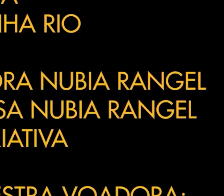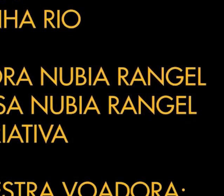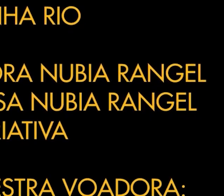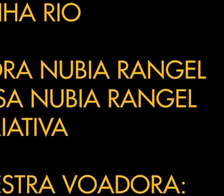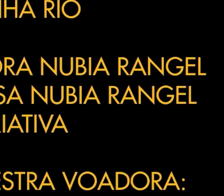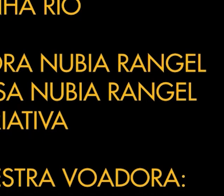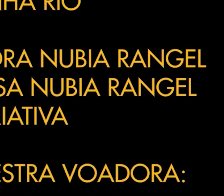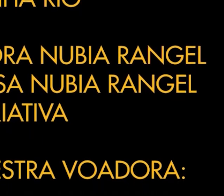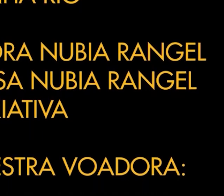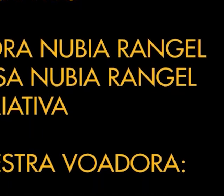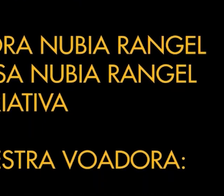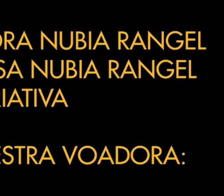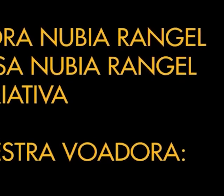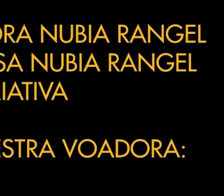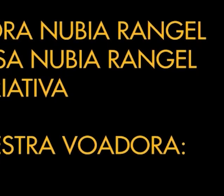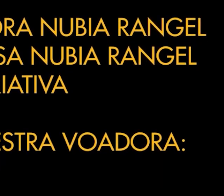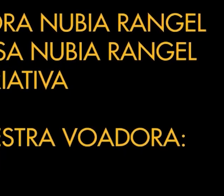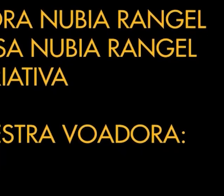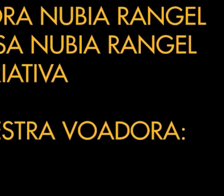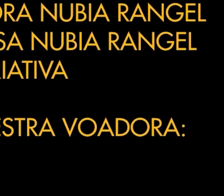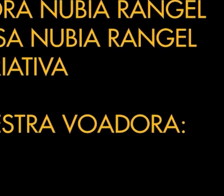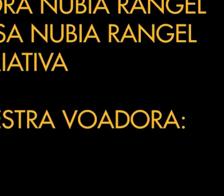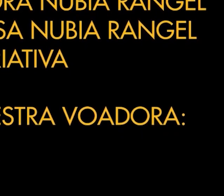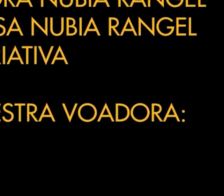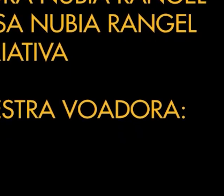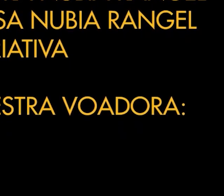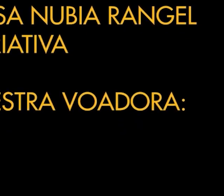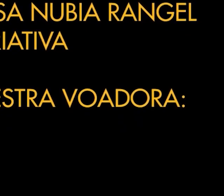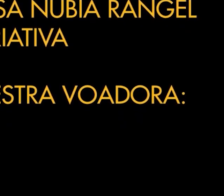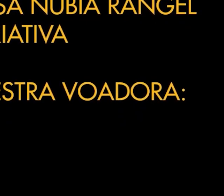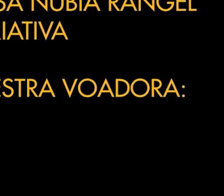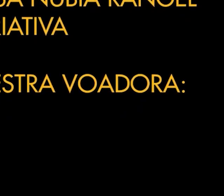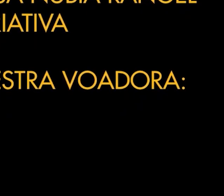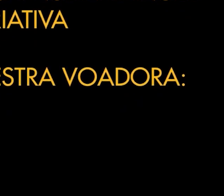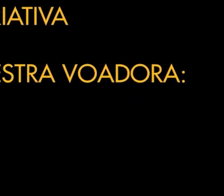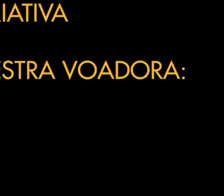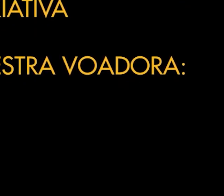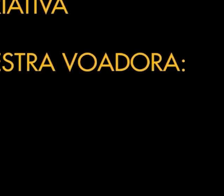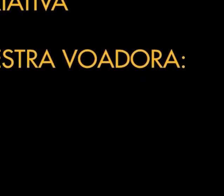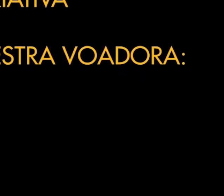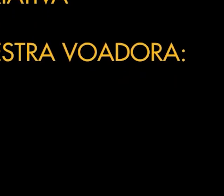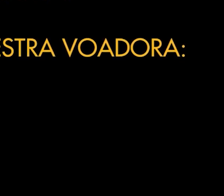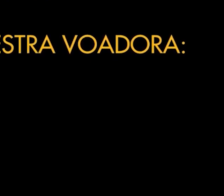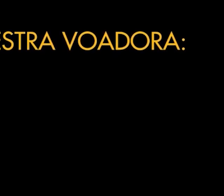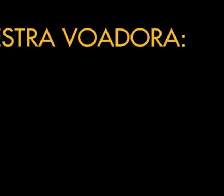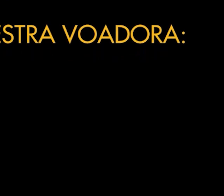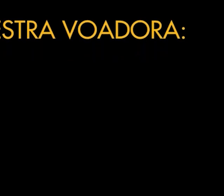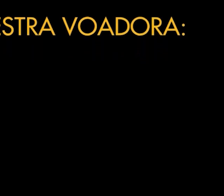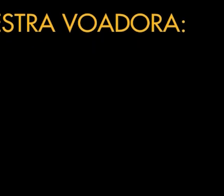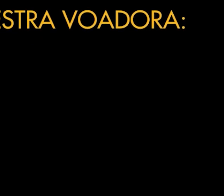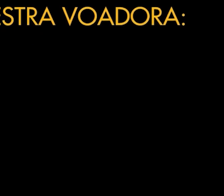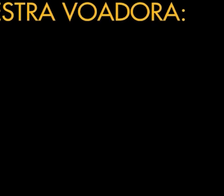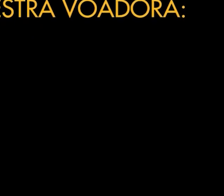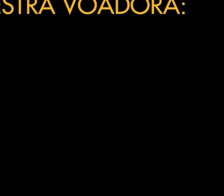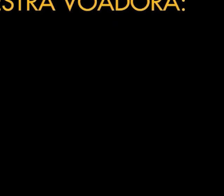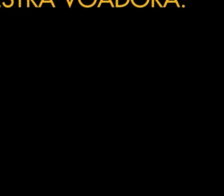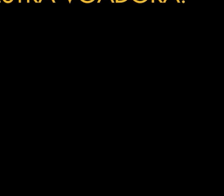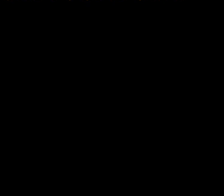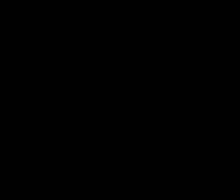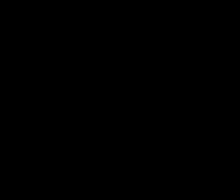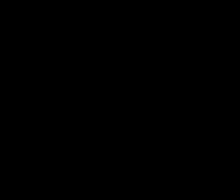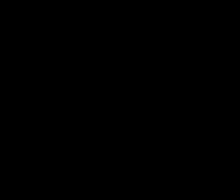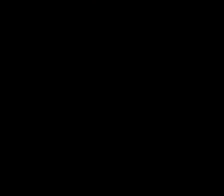Rio. Audiodescrição, André Ramos. Interpretação em Libras, professora Núbia Rangel. Canal no